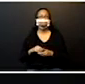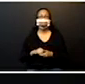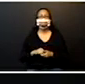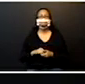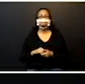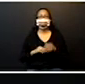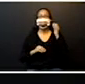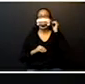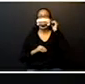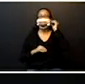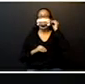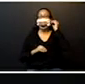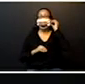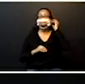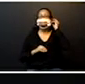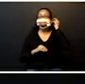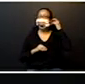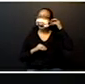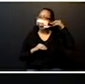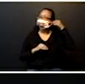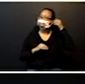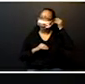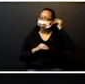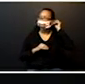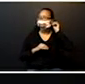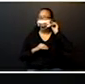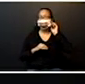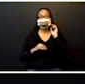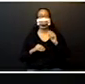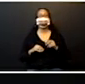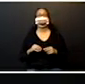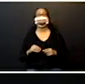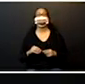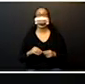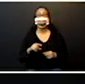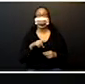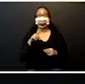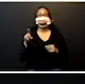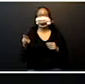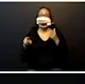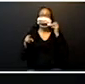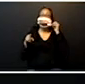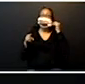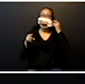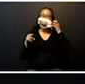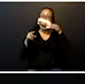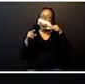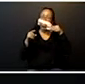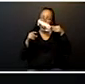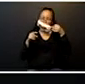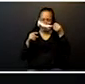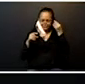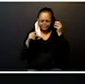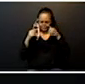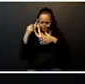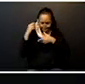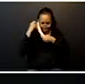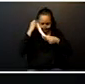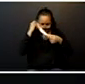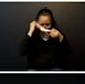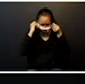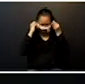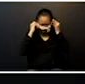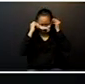ensinar e instruir, olha que interessante. Normalmente, vocês vão achar esse tipo de verbo imperativo quando vocês